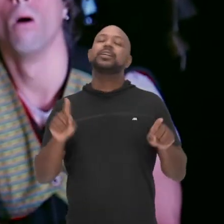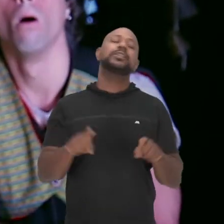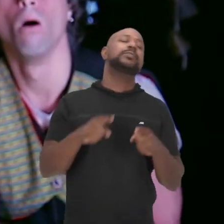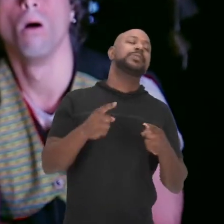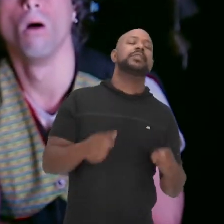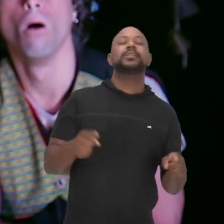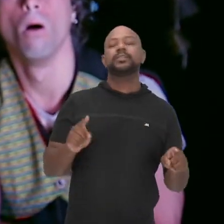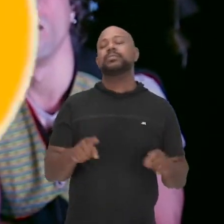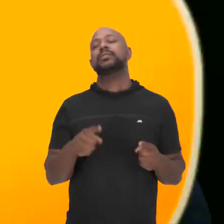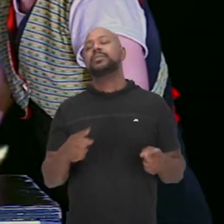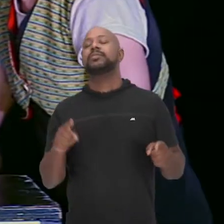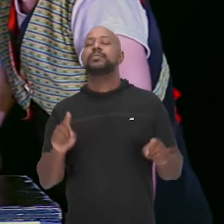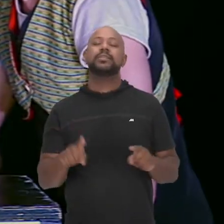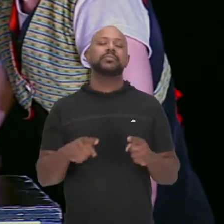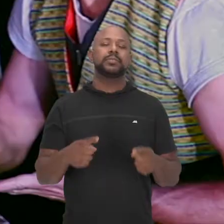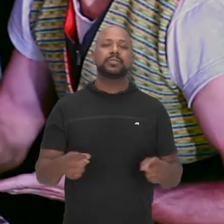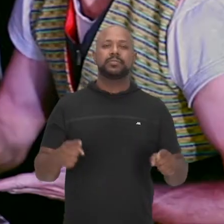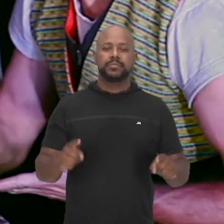Vinha!